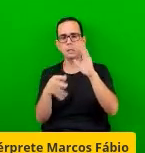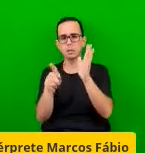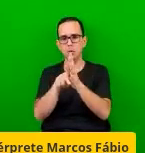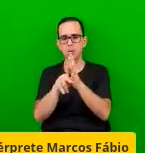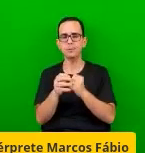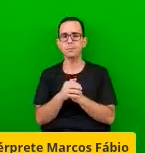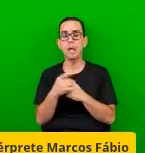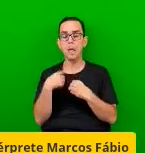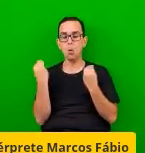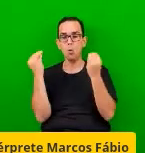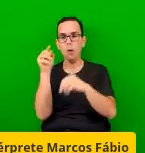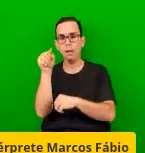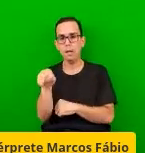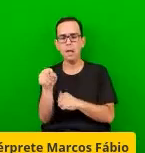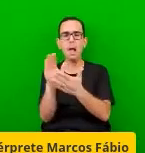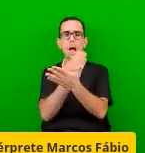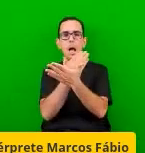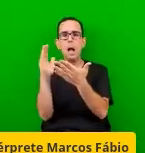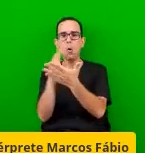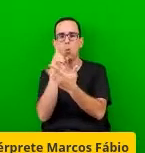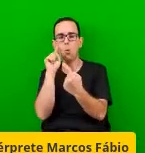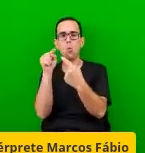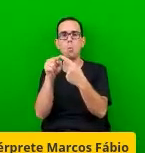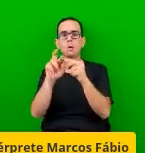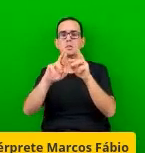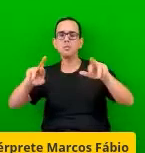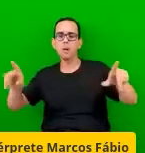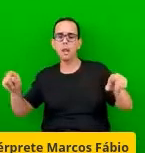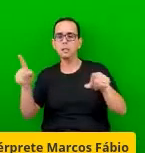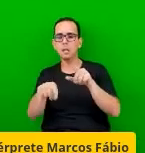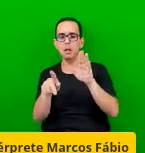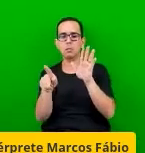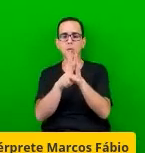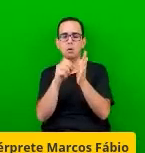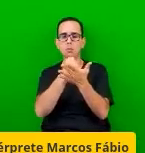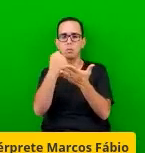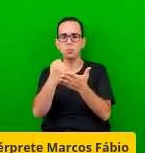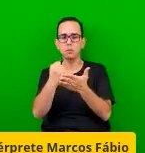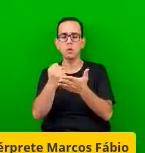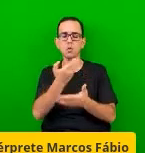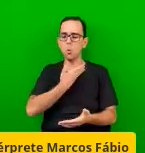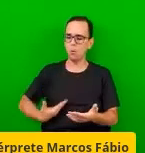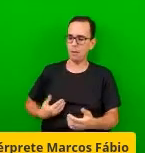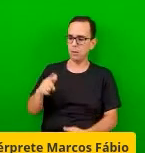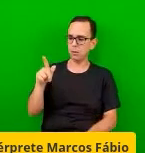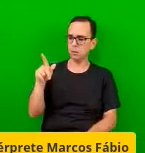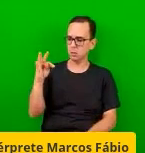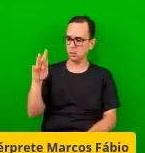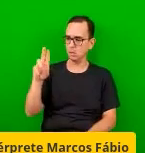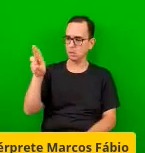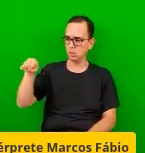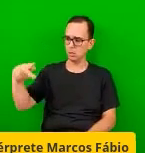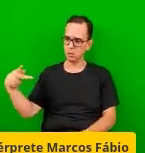coloquei aqui algumas delas que diferenciam esse documento do governo Trump dos outros, tá? Então, os Estados Unidos ele